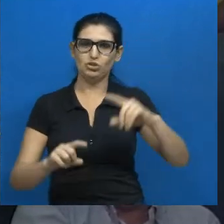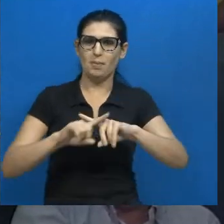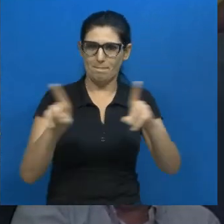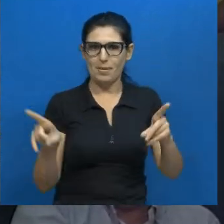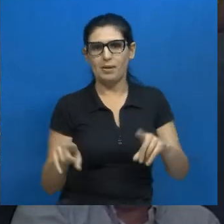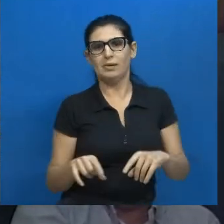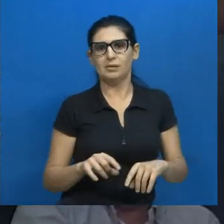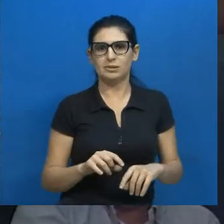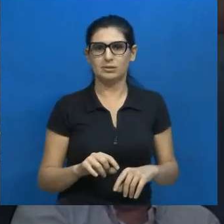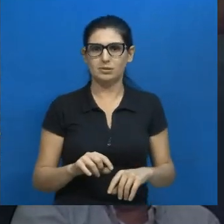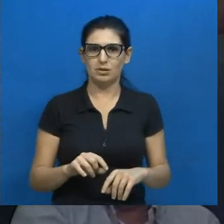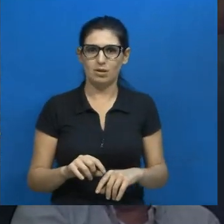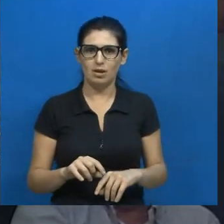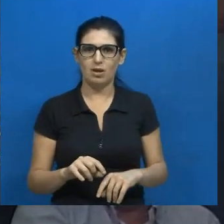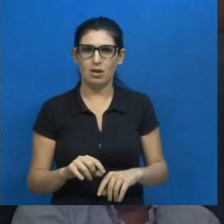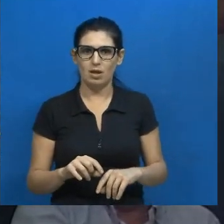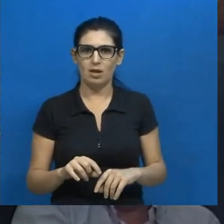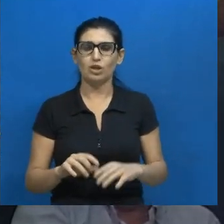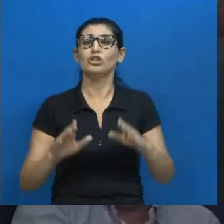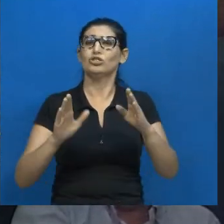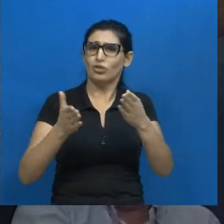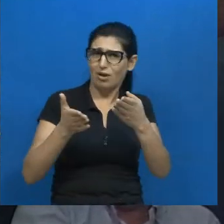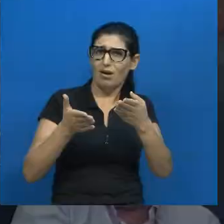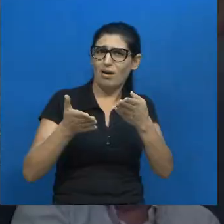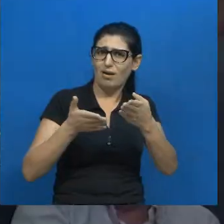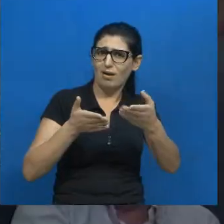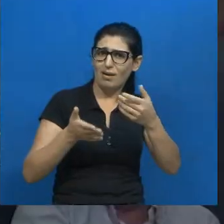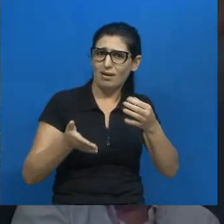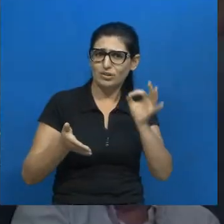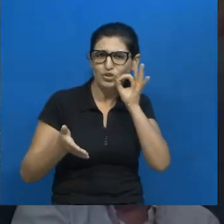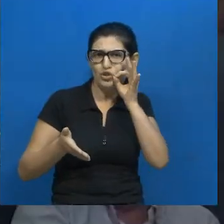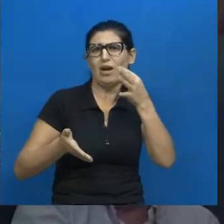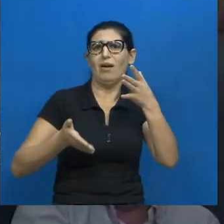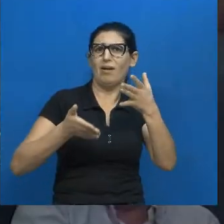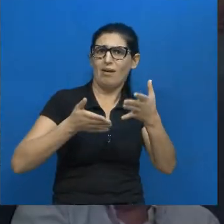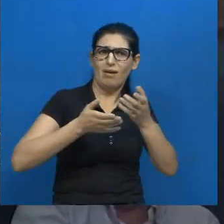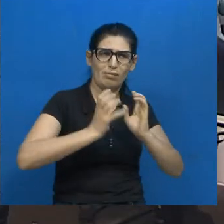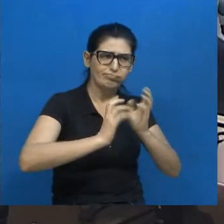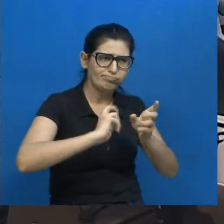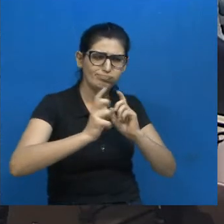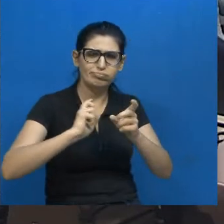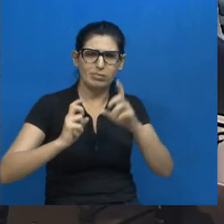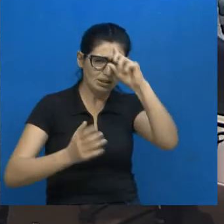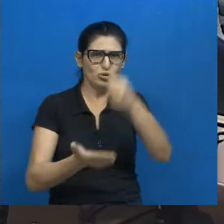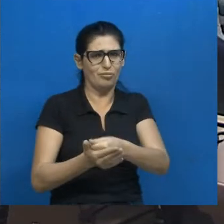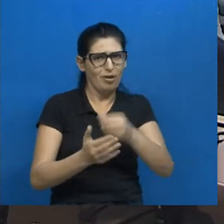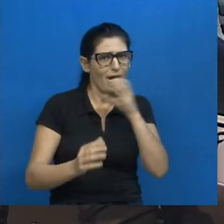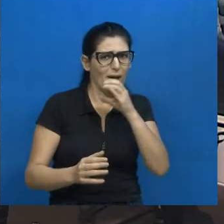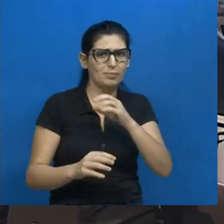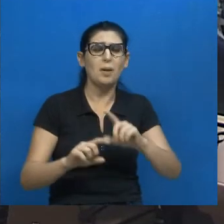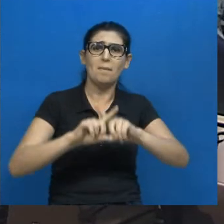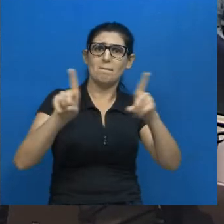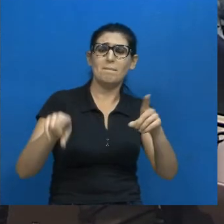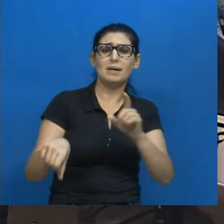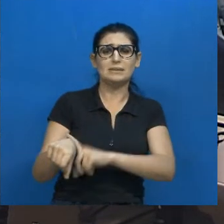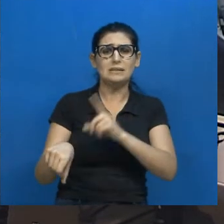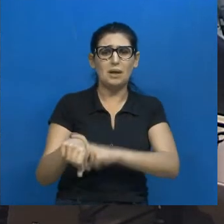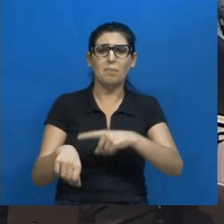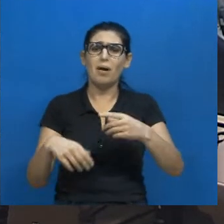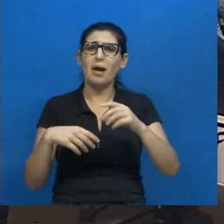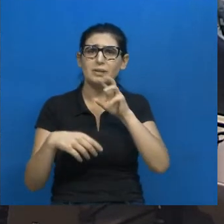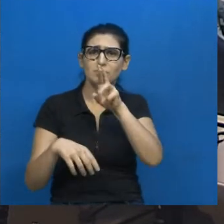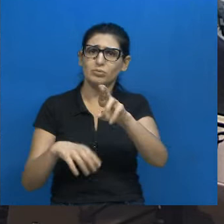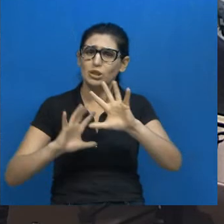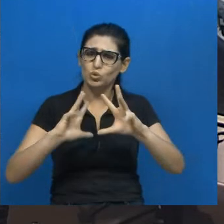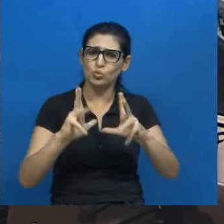elas, porque já era para estar debatendo sobre isso, tá bom? Ô, Juliano, se a gente não tiver o tempo agora para responder todas, mas a